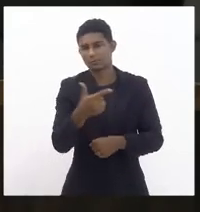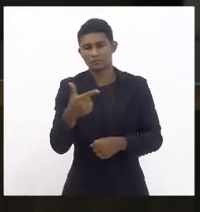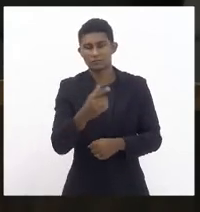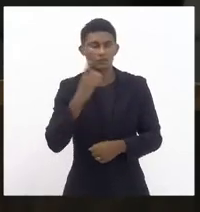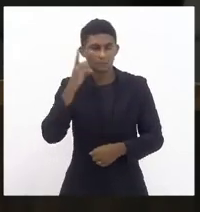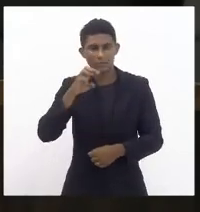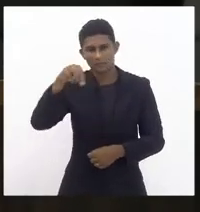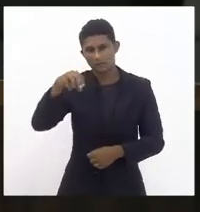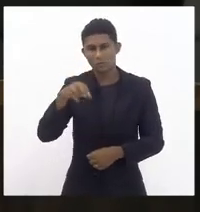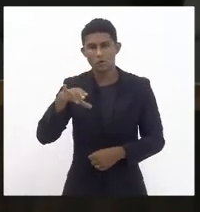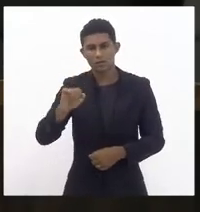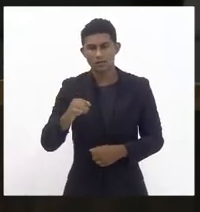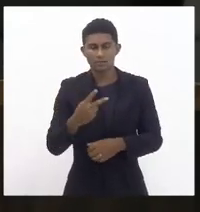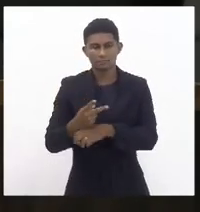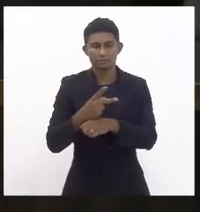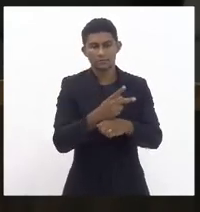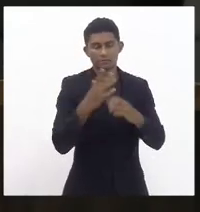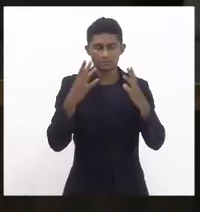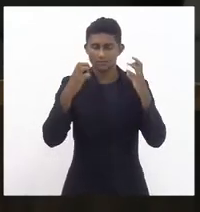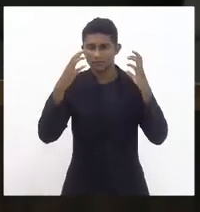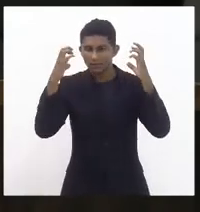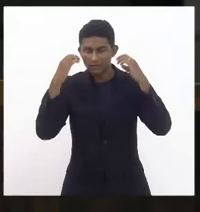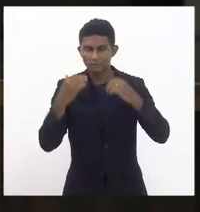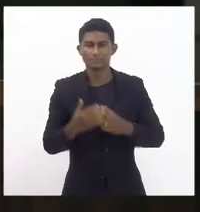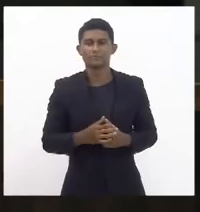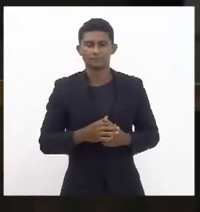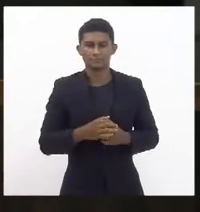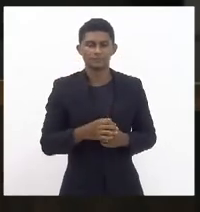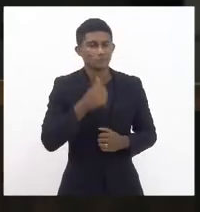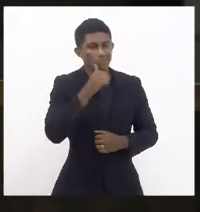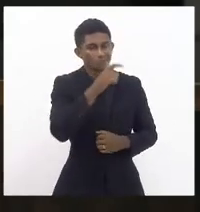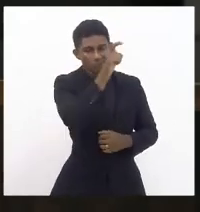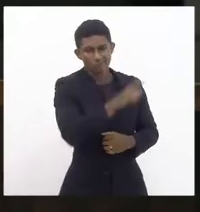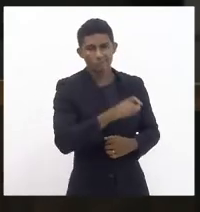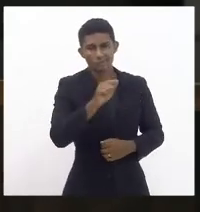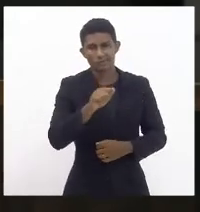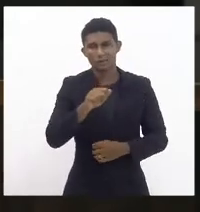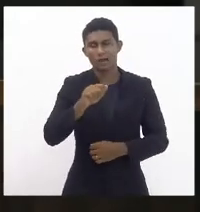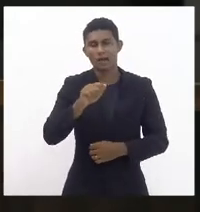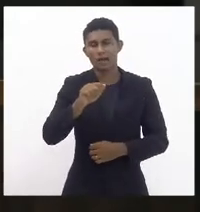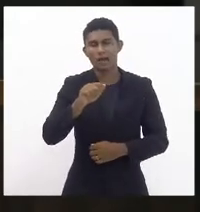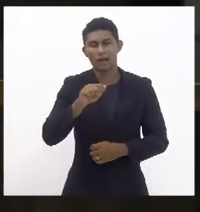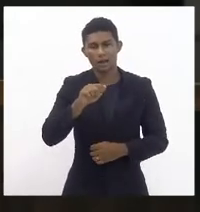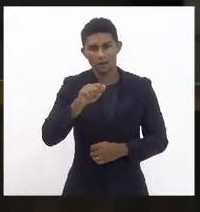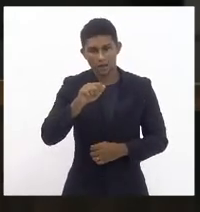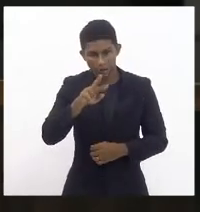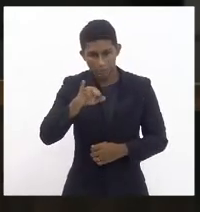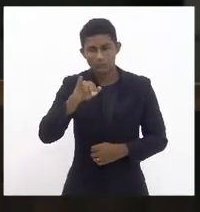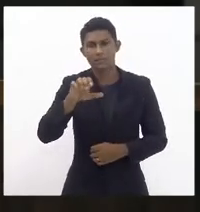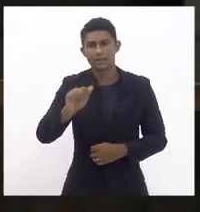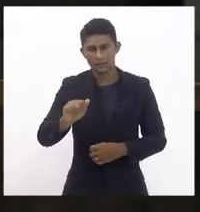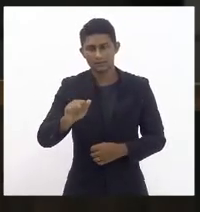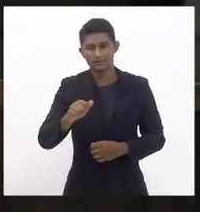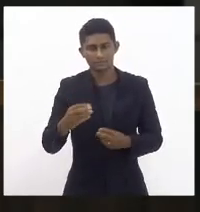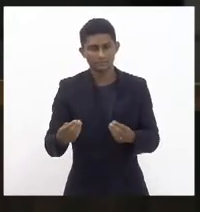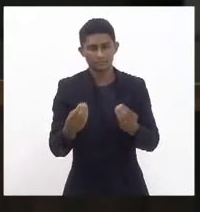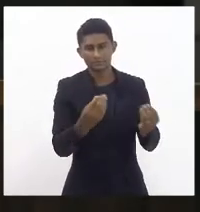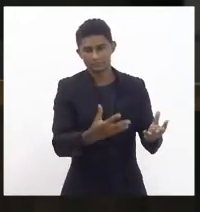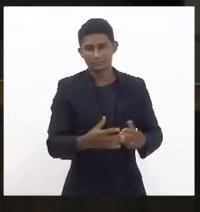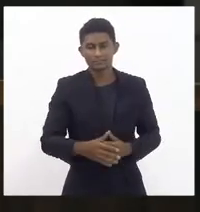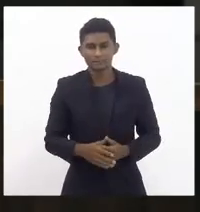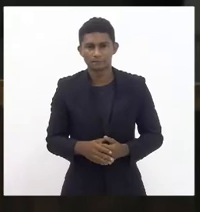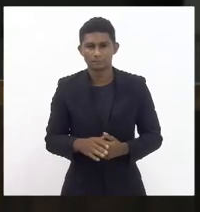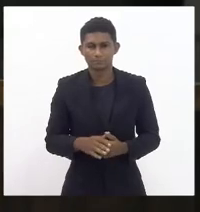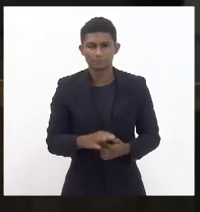da Mônica completo para mim Mariele a Áurea Carolina de Freitas e Silva parte da comissão de normas favor a